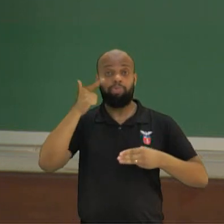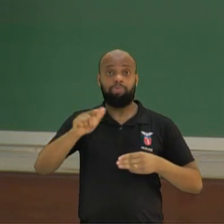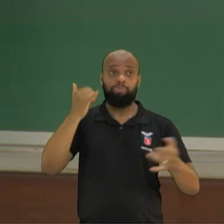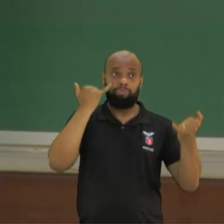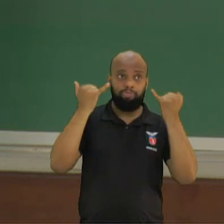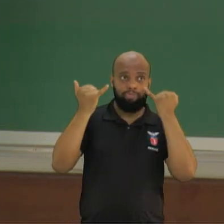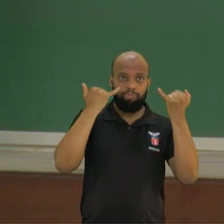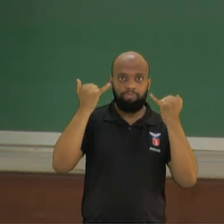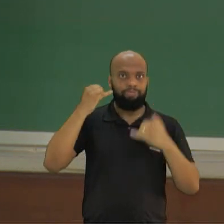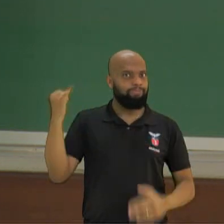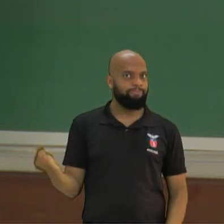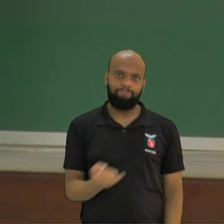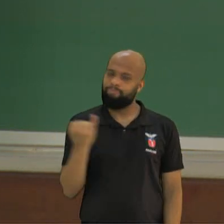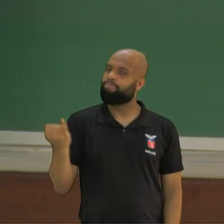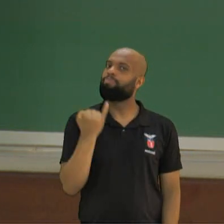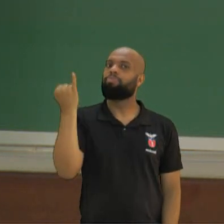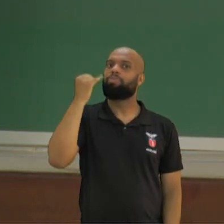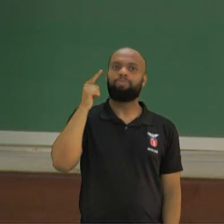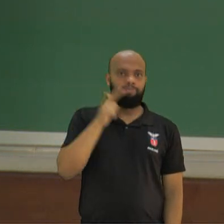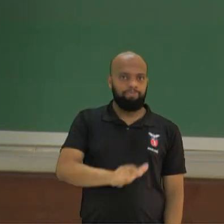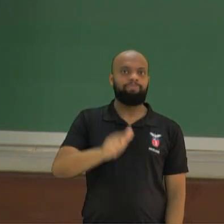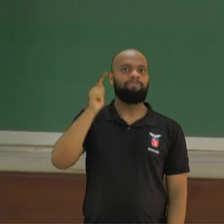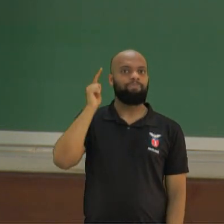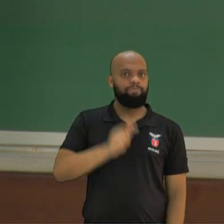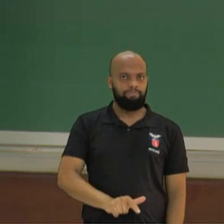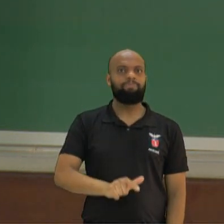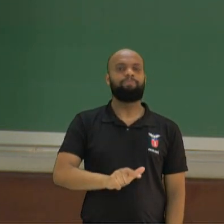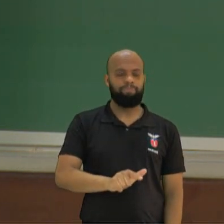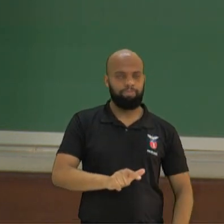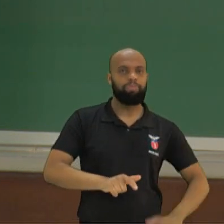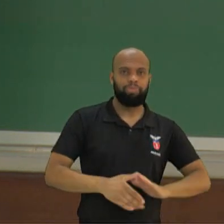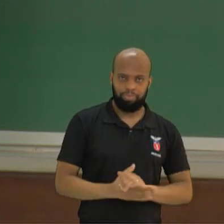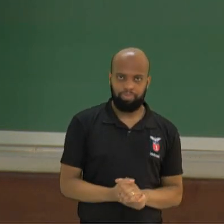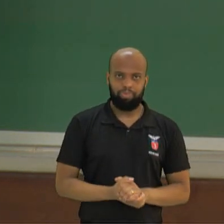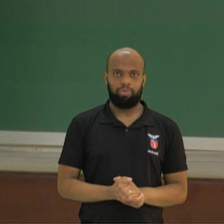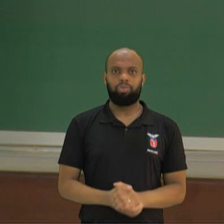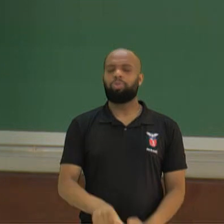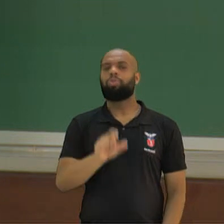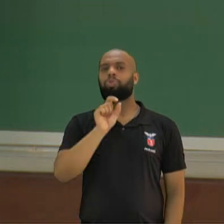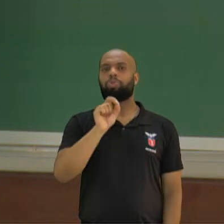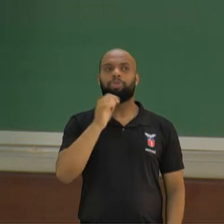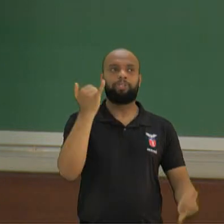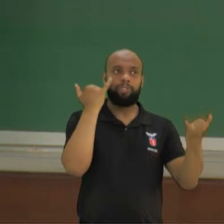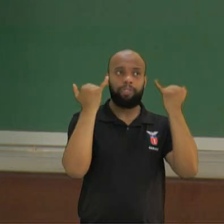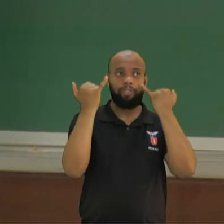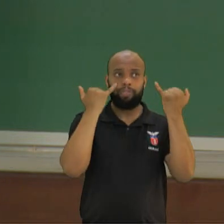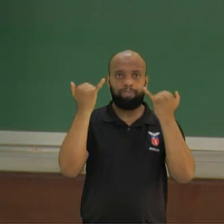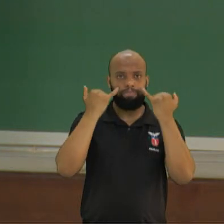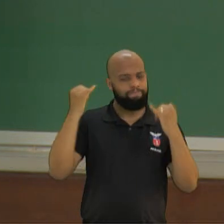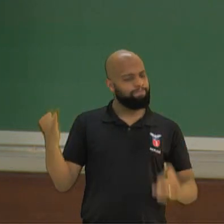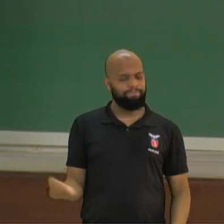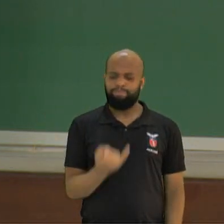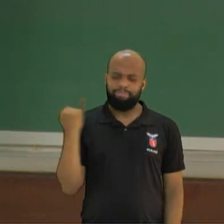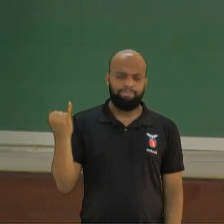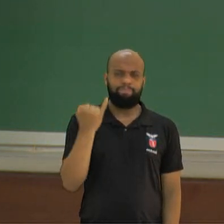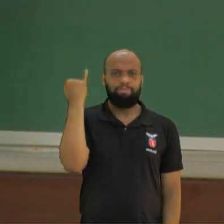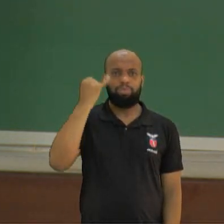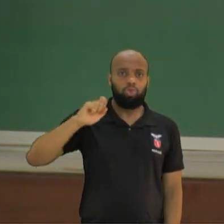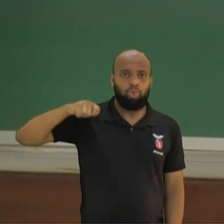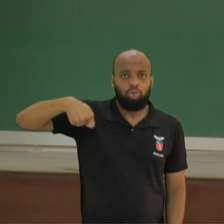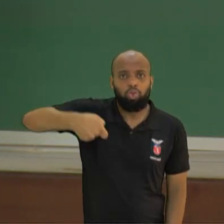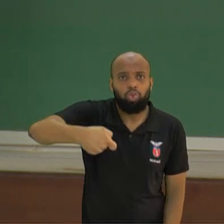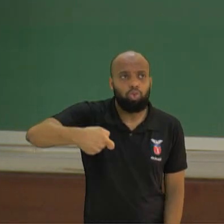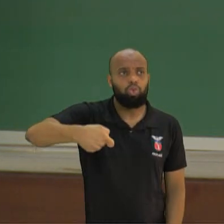informações preciosas para o que ele esperava. Informações preciosas